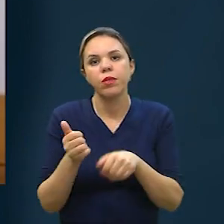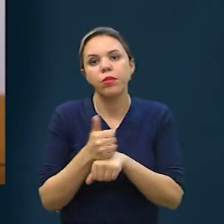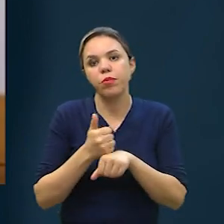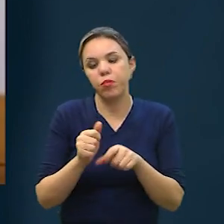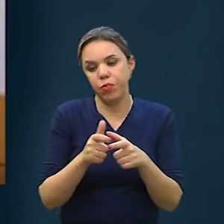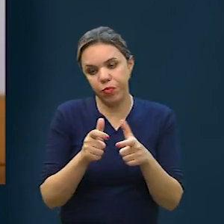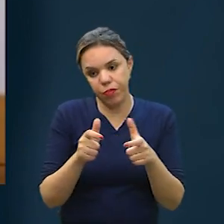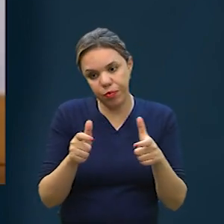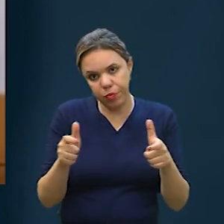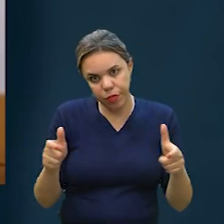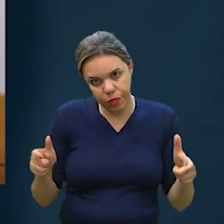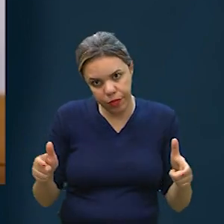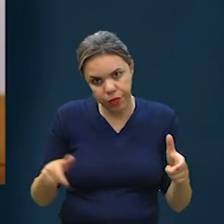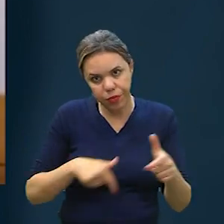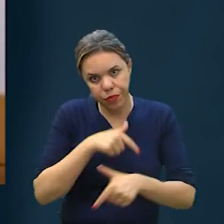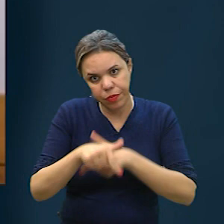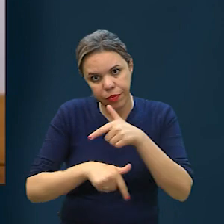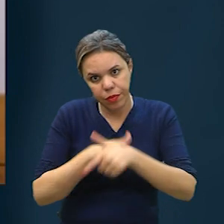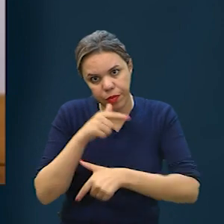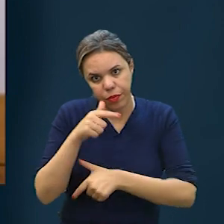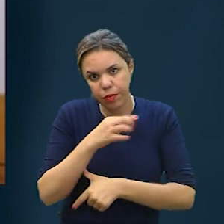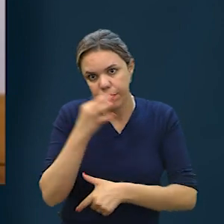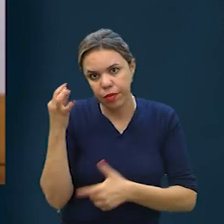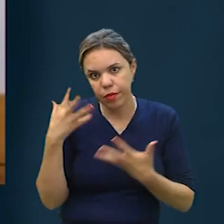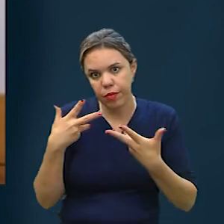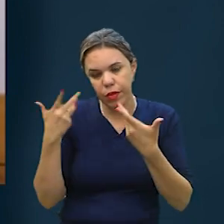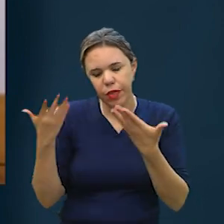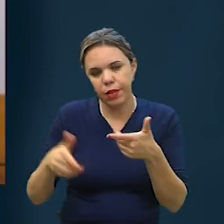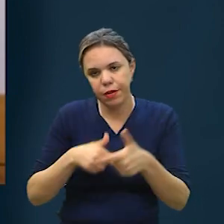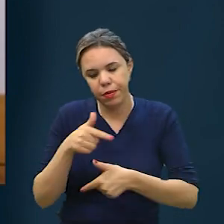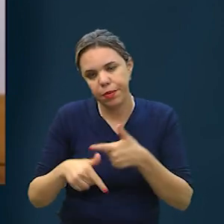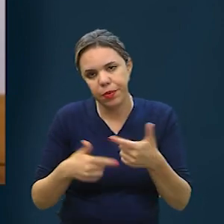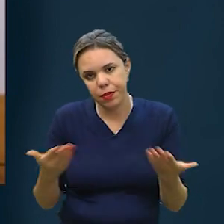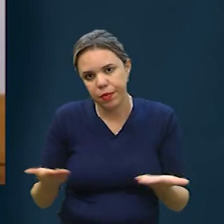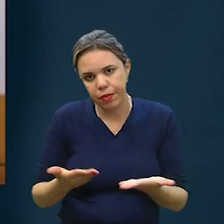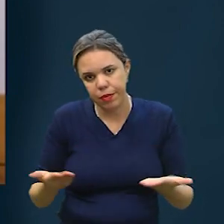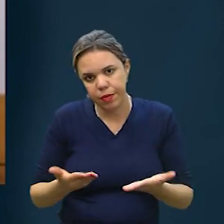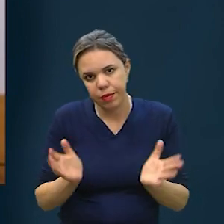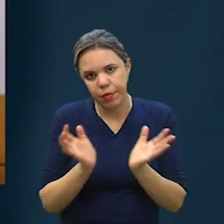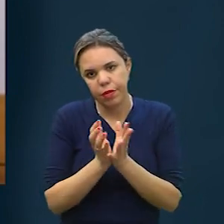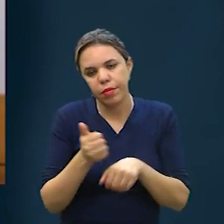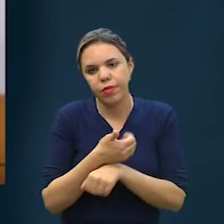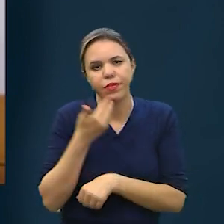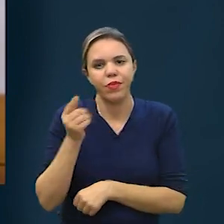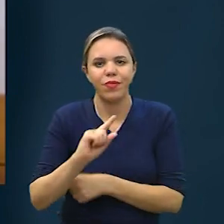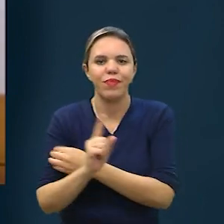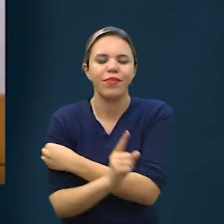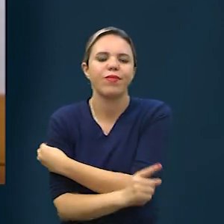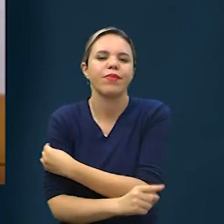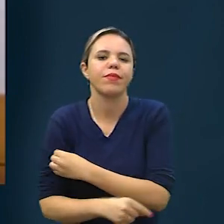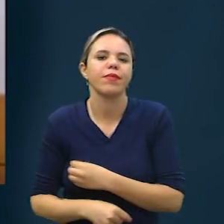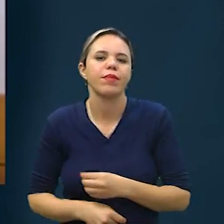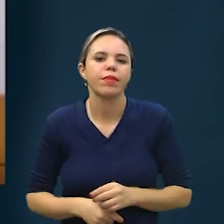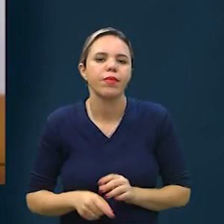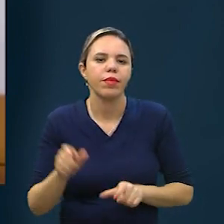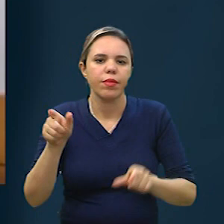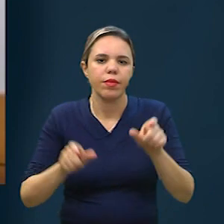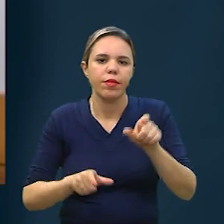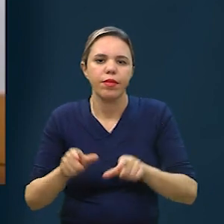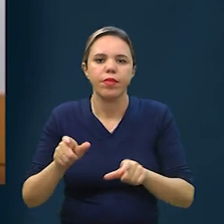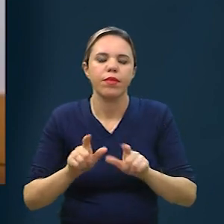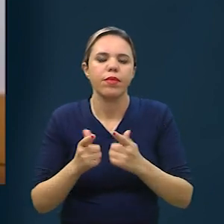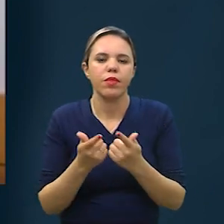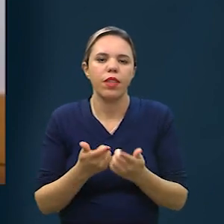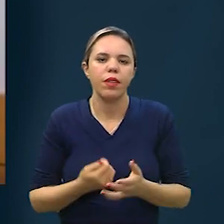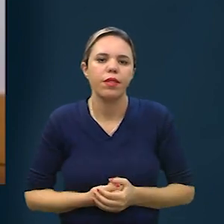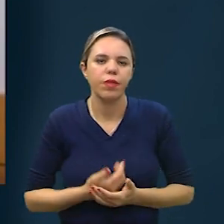equipe cresceu, a gente está trabalhando lá e está sendo maravilhoso trabalhar agora em equipe, não é fácil, né? Porque direcionar uma equipe